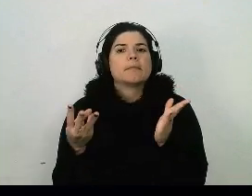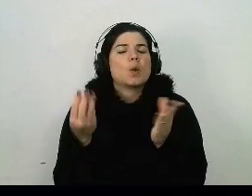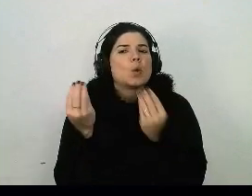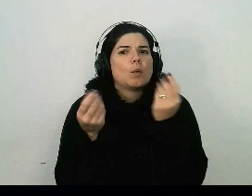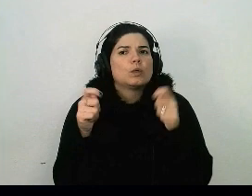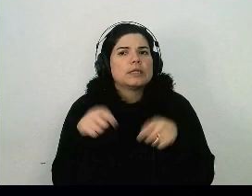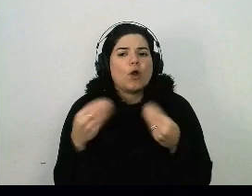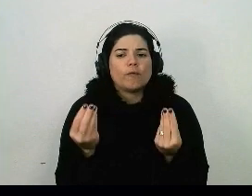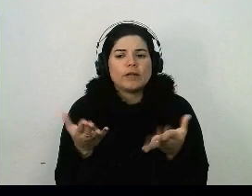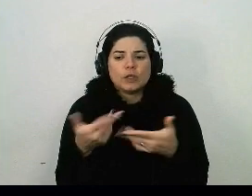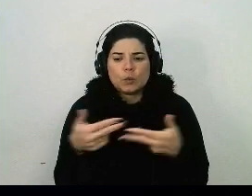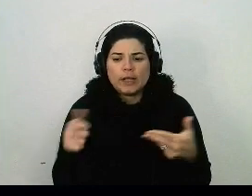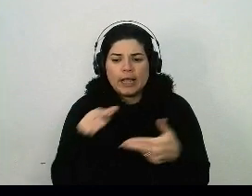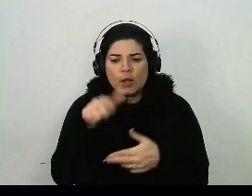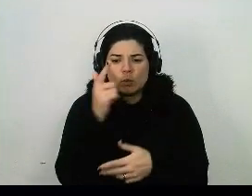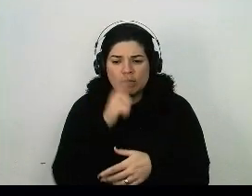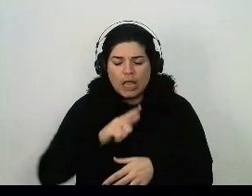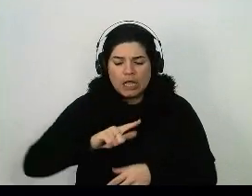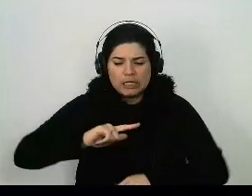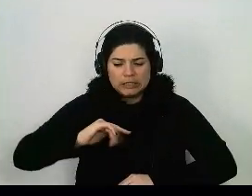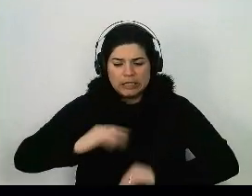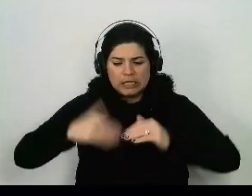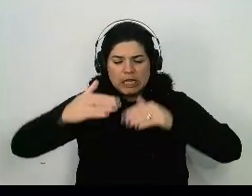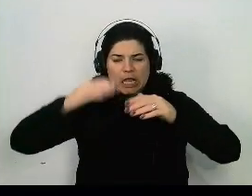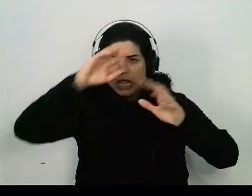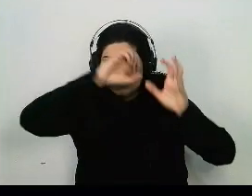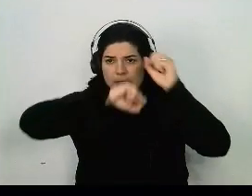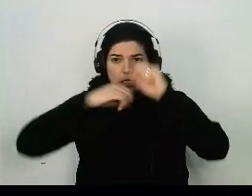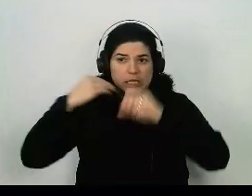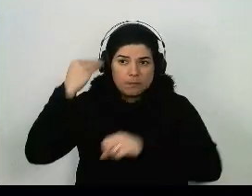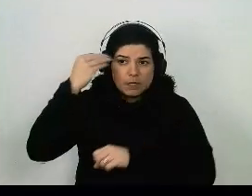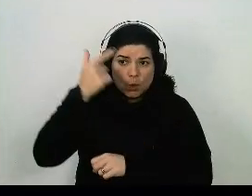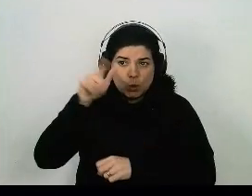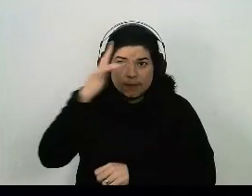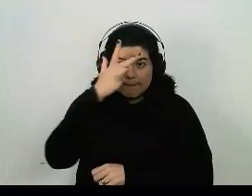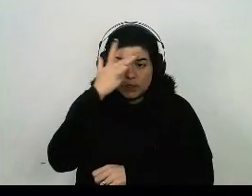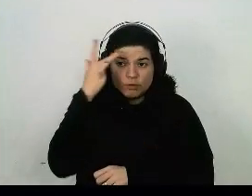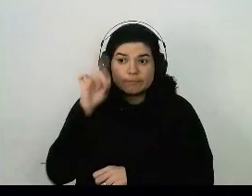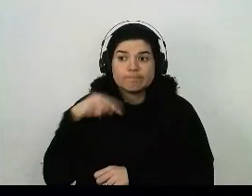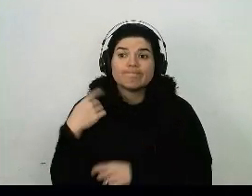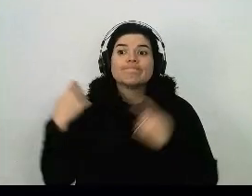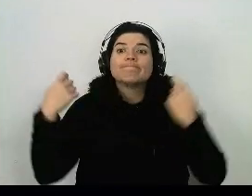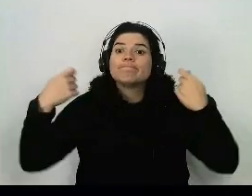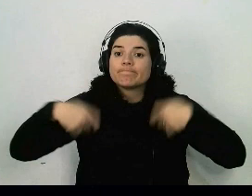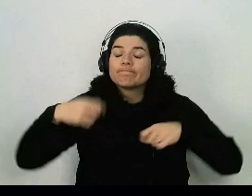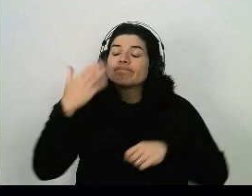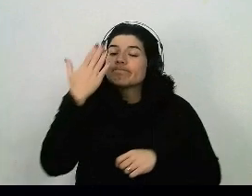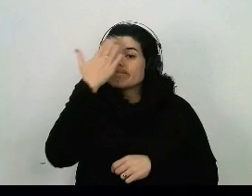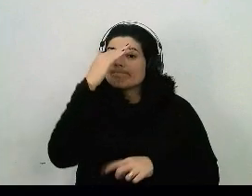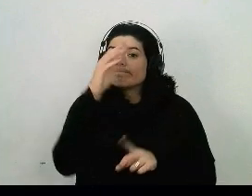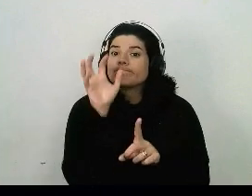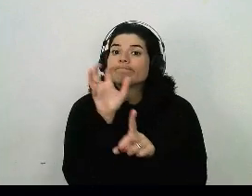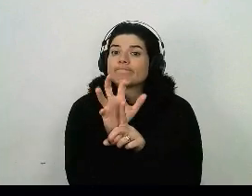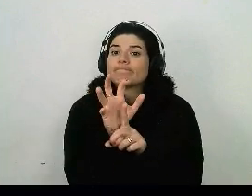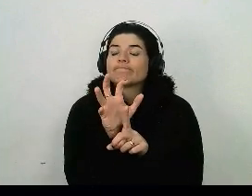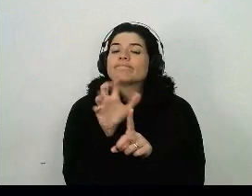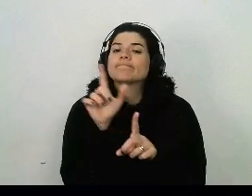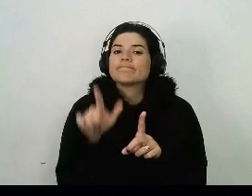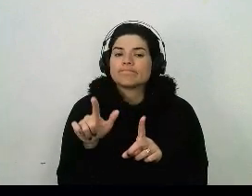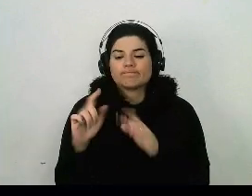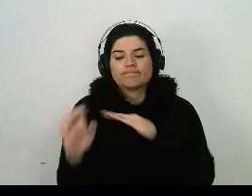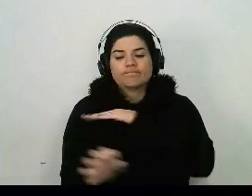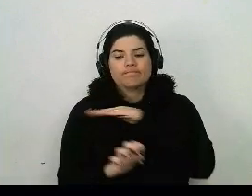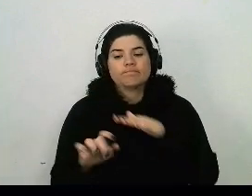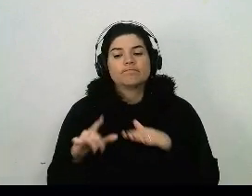possam crescer e aprender com a experiência dos outros a gente precisa é entender o impacto que o Moral da empresa causa na